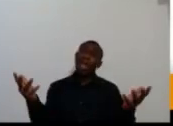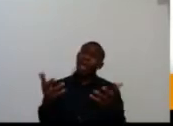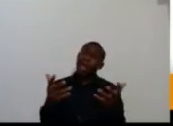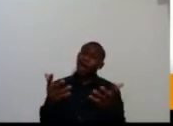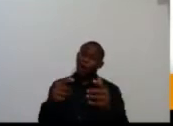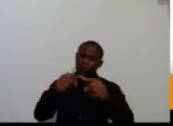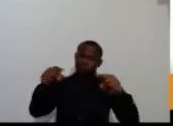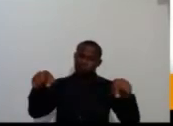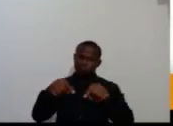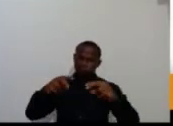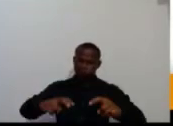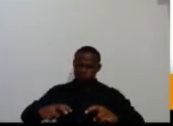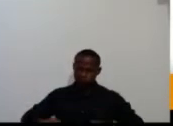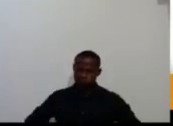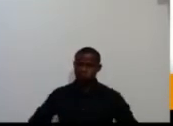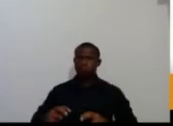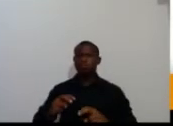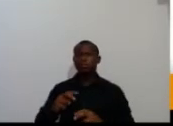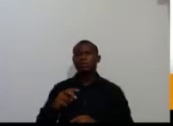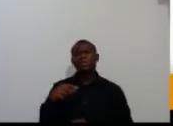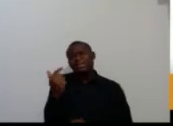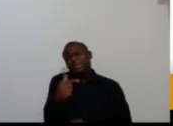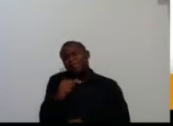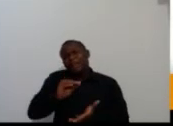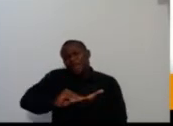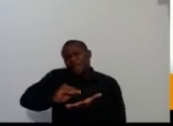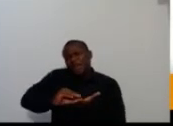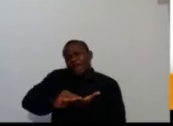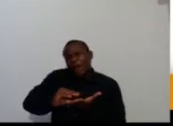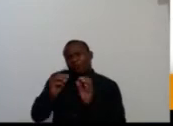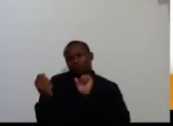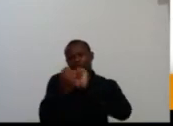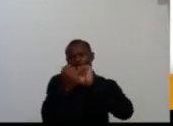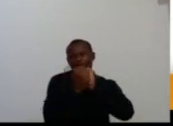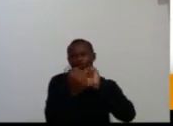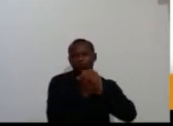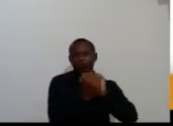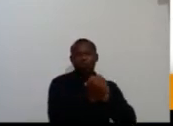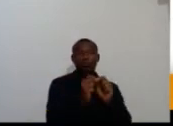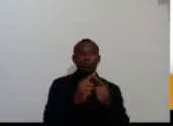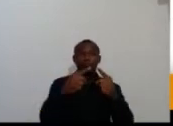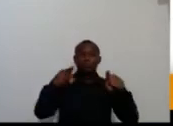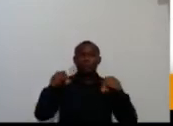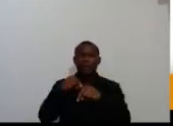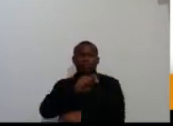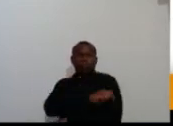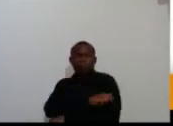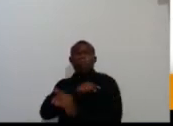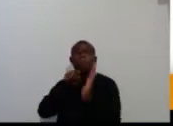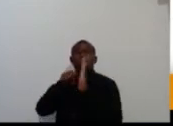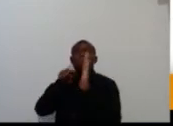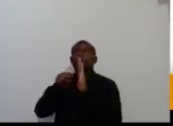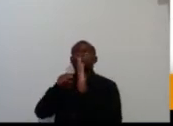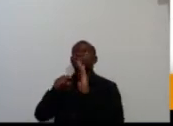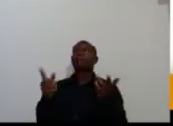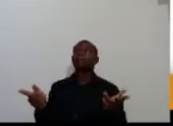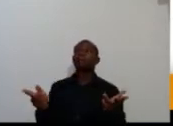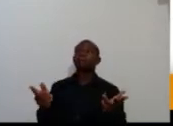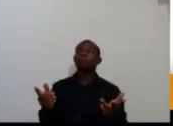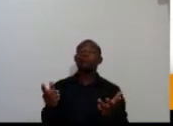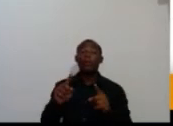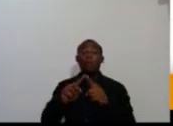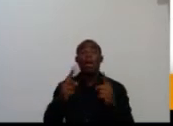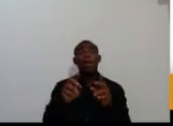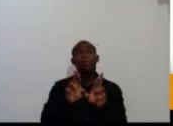ali com o celular o tempo todo, ó. Professores que só está falando aí, não é assim, não. Então, a gente pode conversar. Você viu quem? Que teórico disse